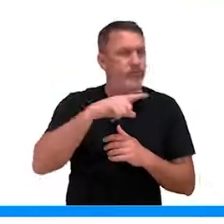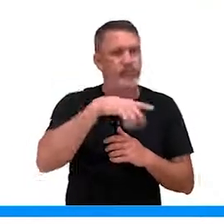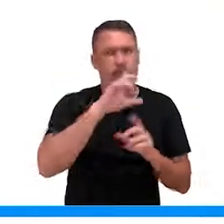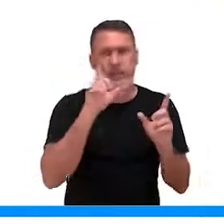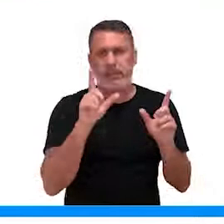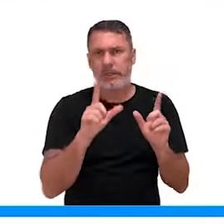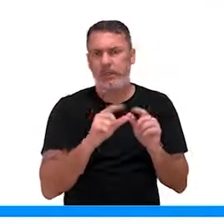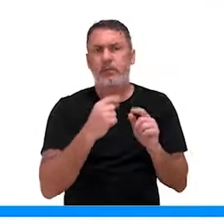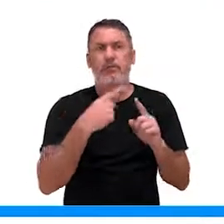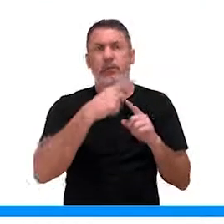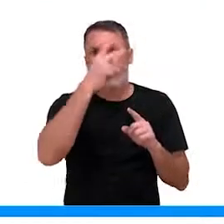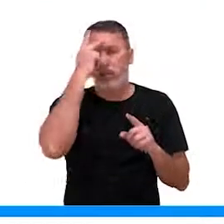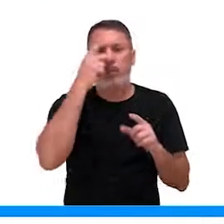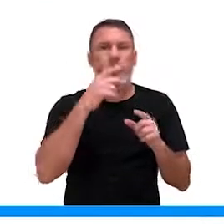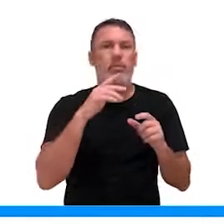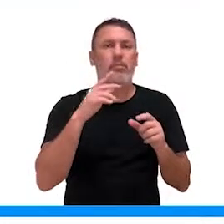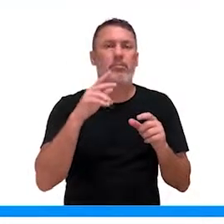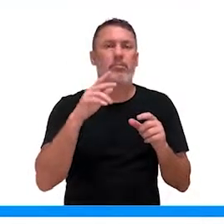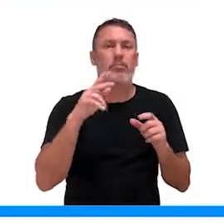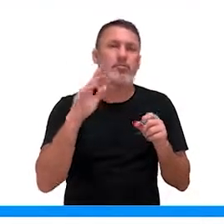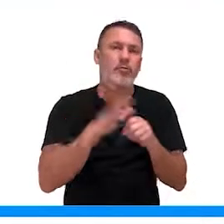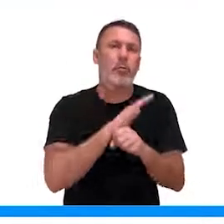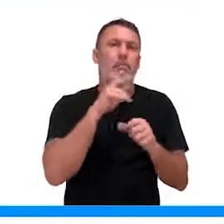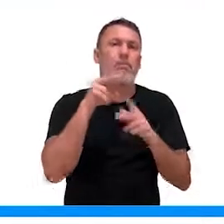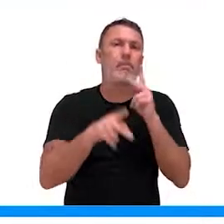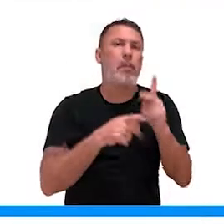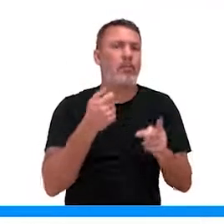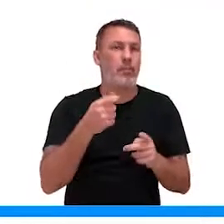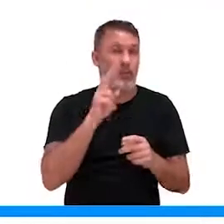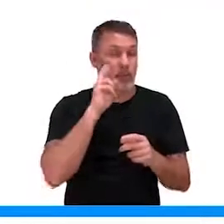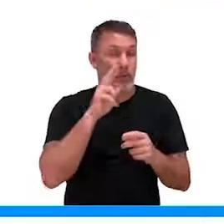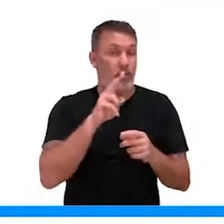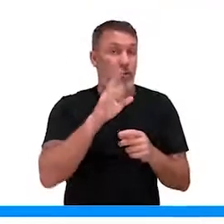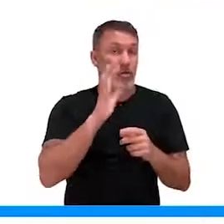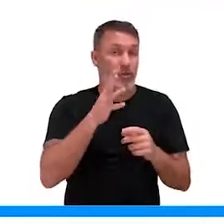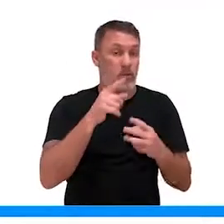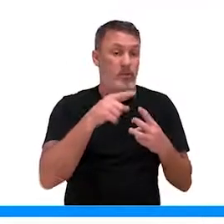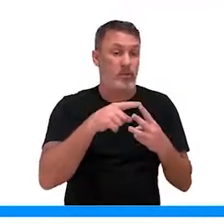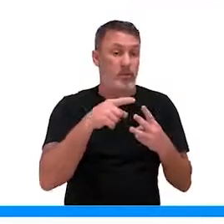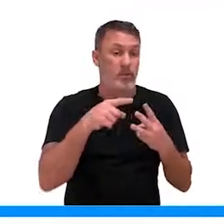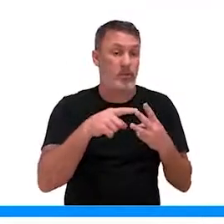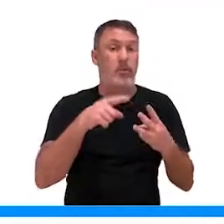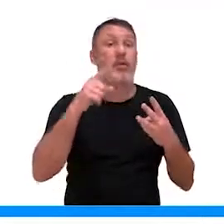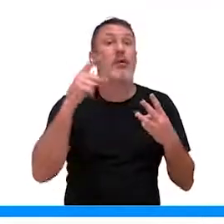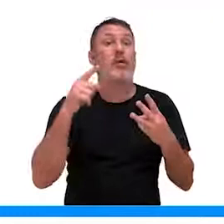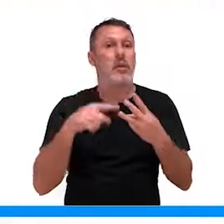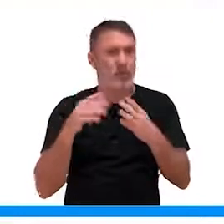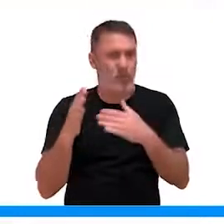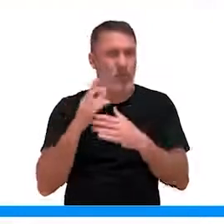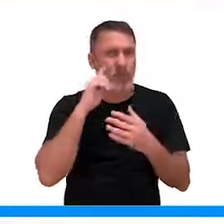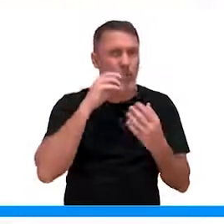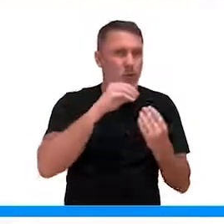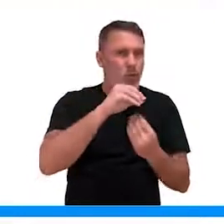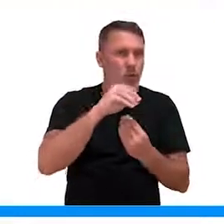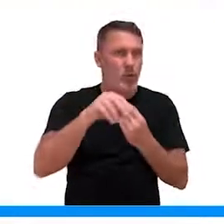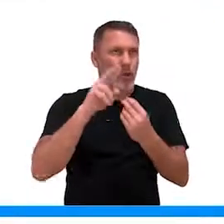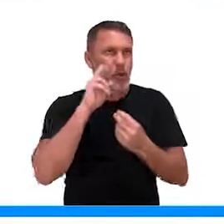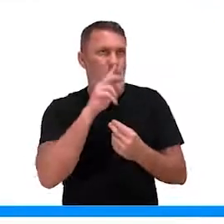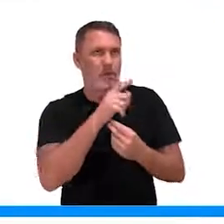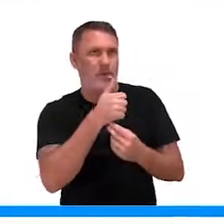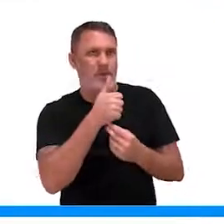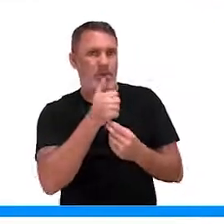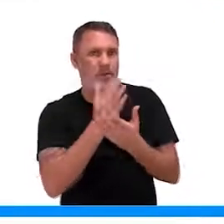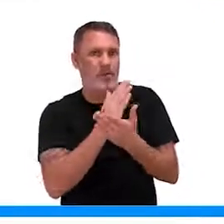divisão regional do IBGE e de Pedro Gag. E nós vamos misturando e brincando com